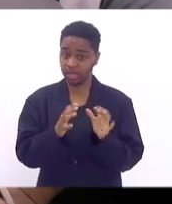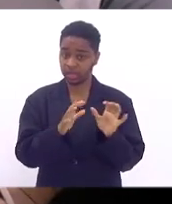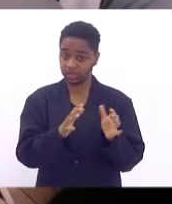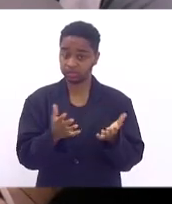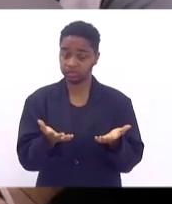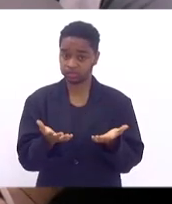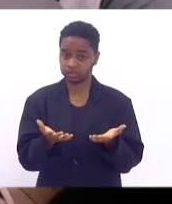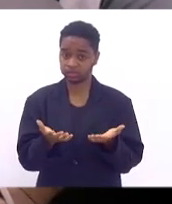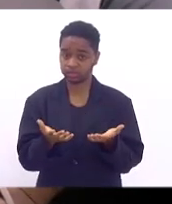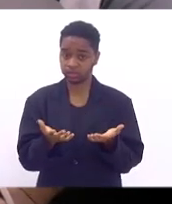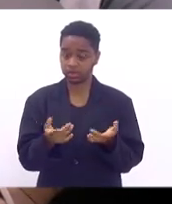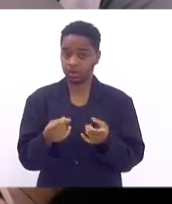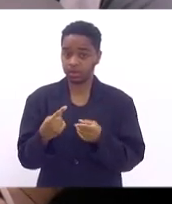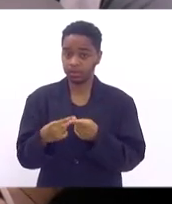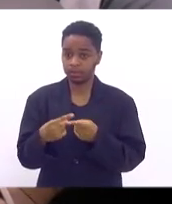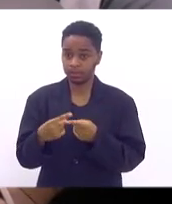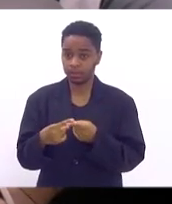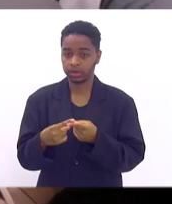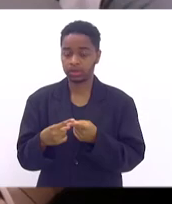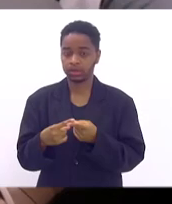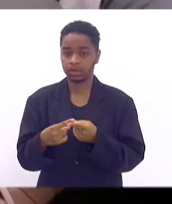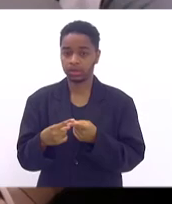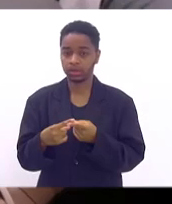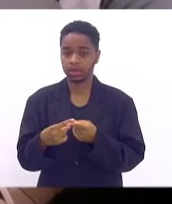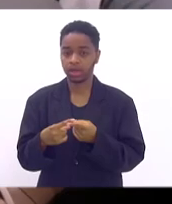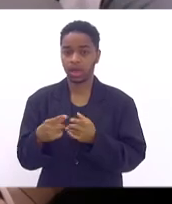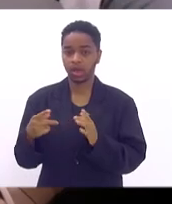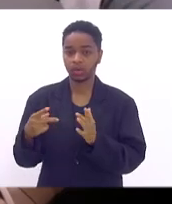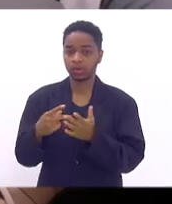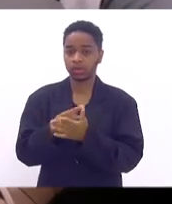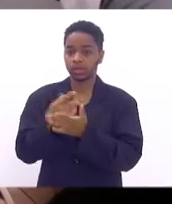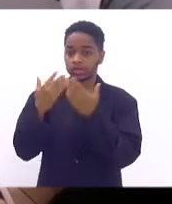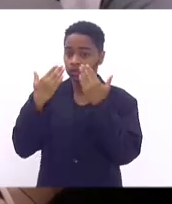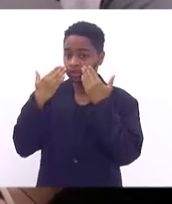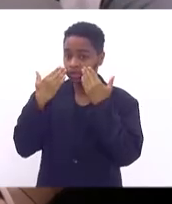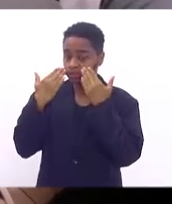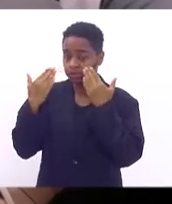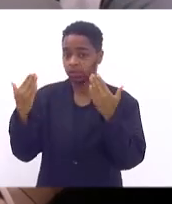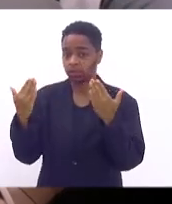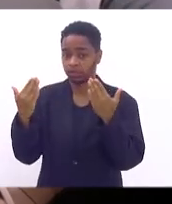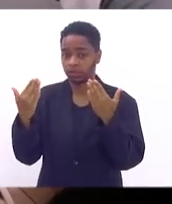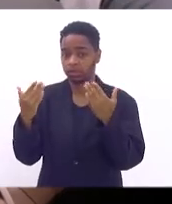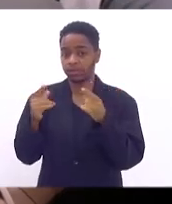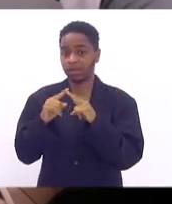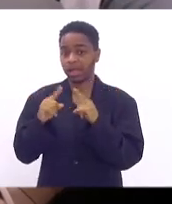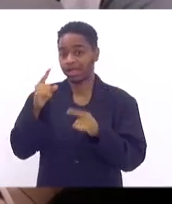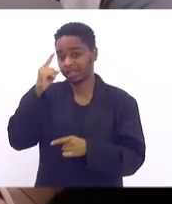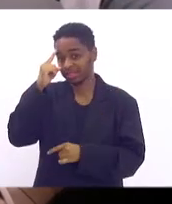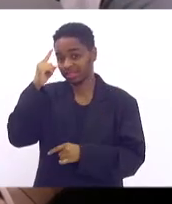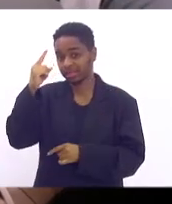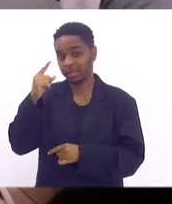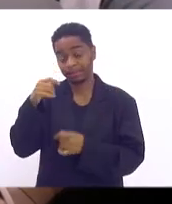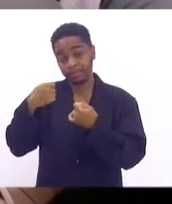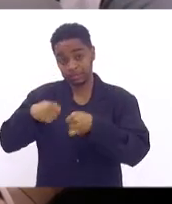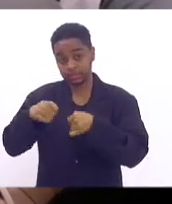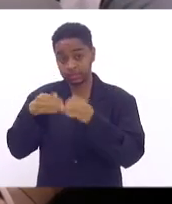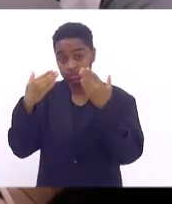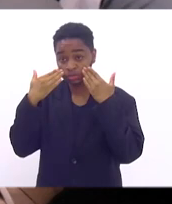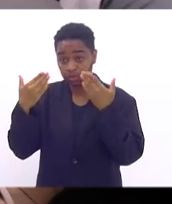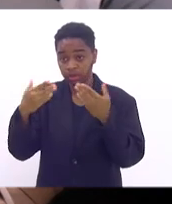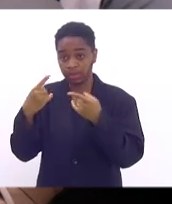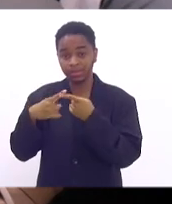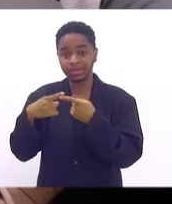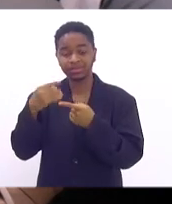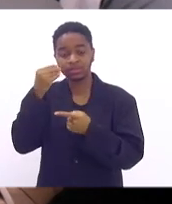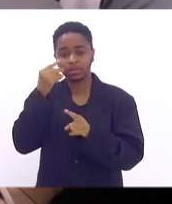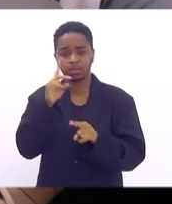surra que foi exposta, e a ideia era necessária a exposição, era para